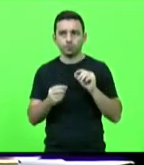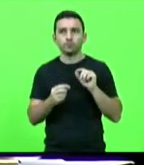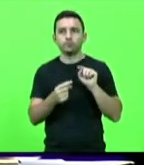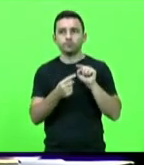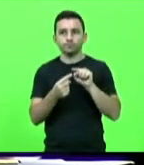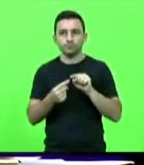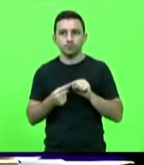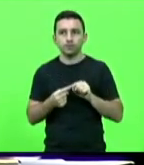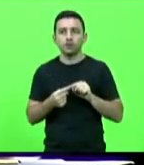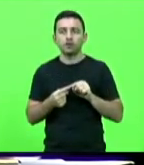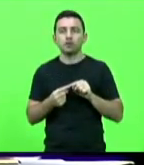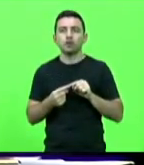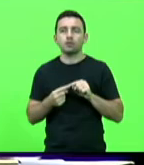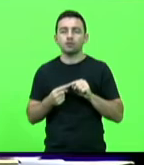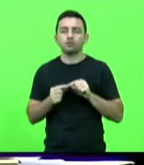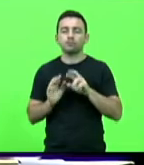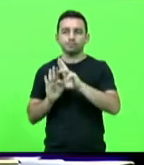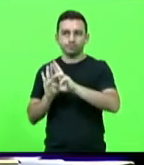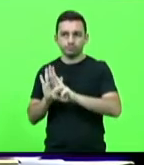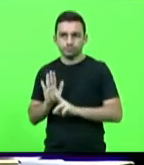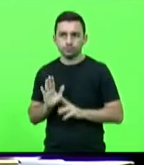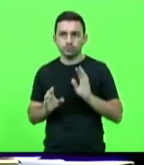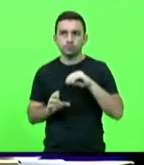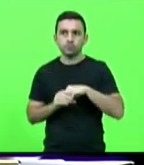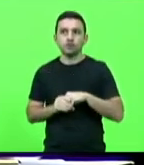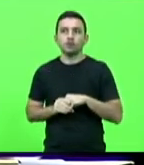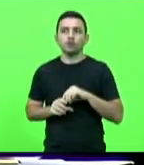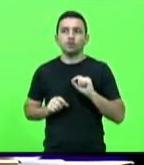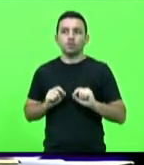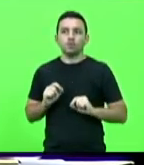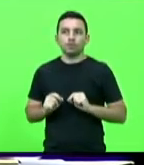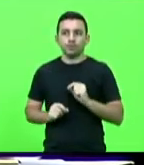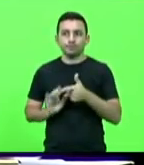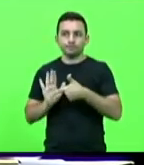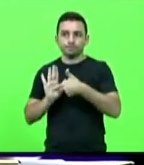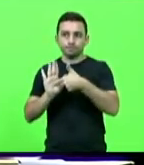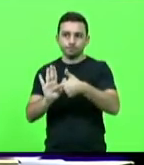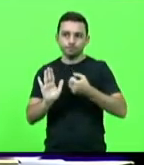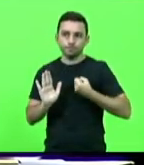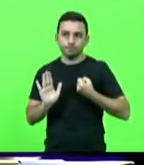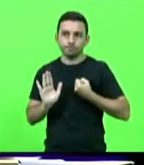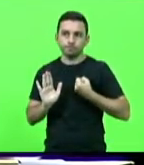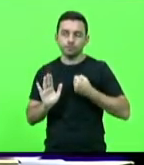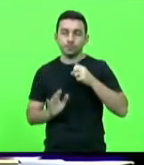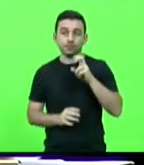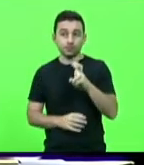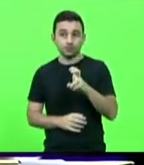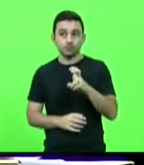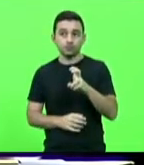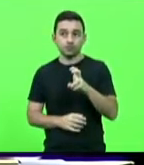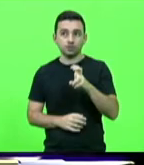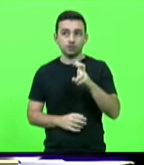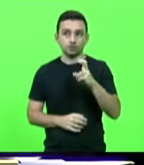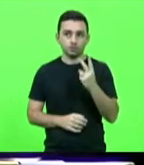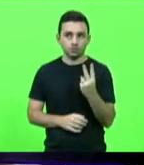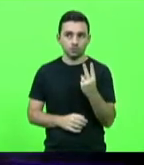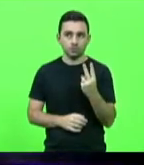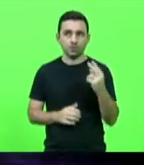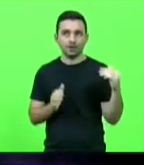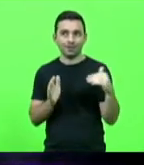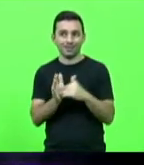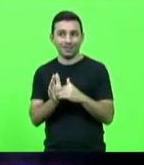destinatários, conforme determina o regimento interno, as seguintes indicações. Indicação 52